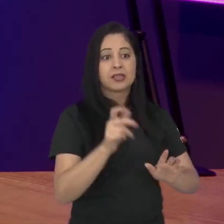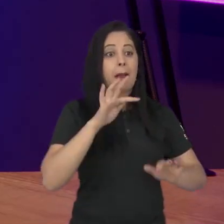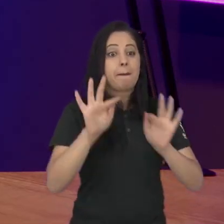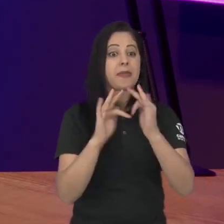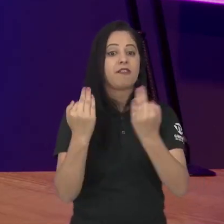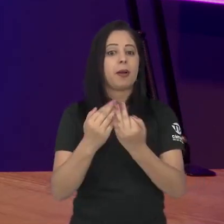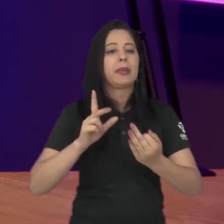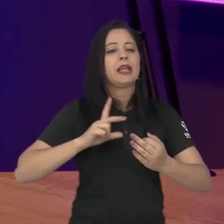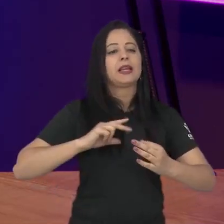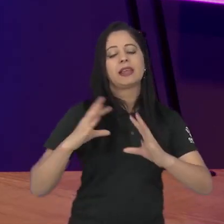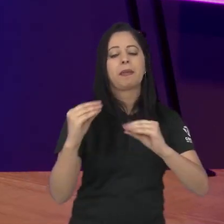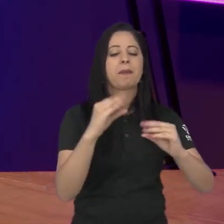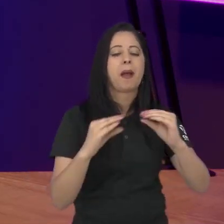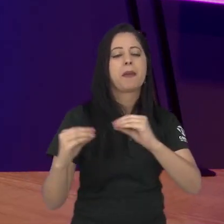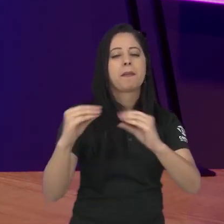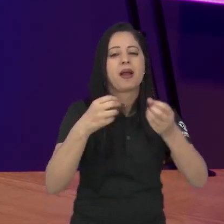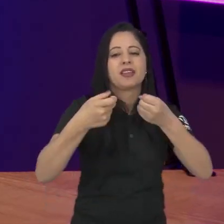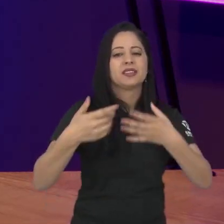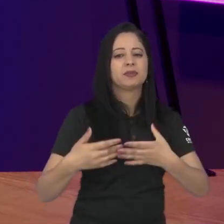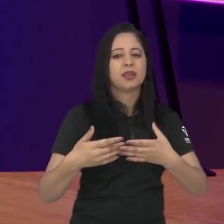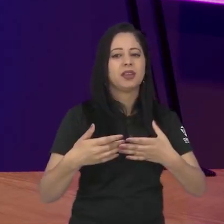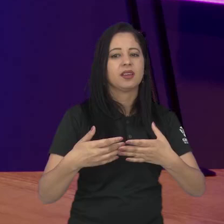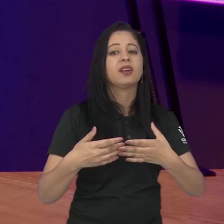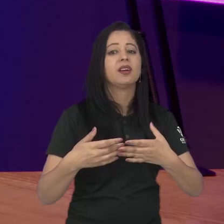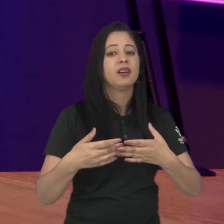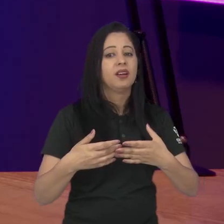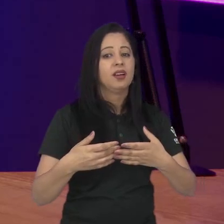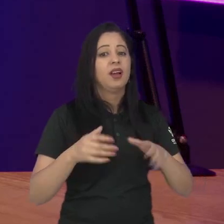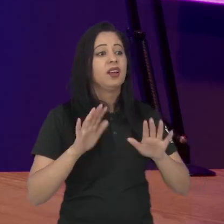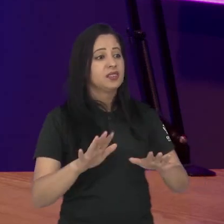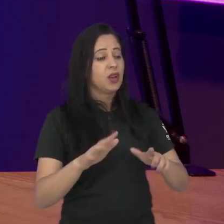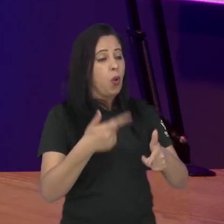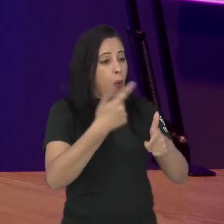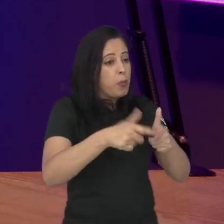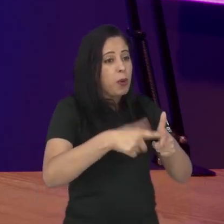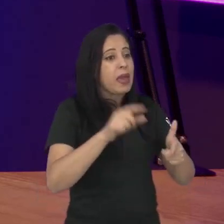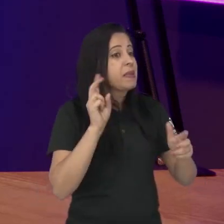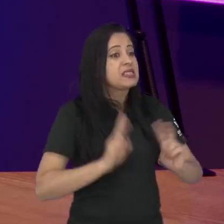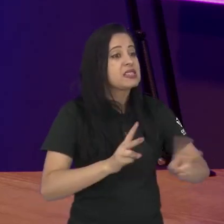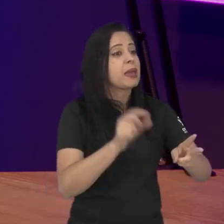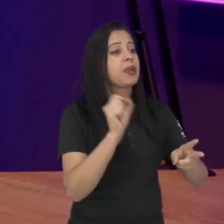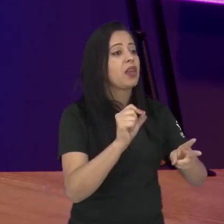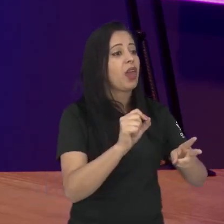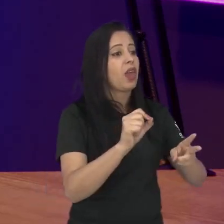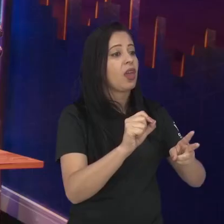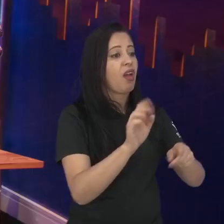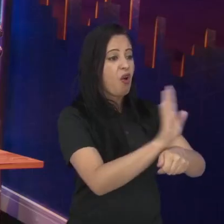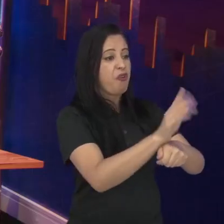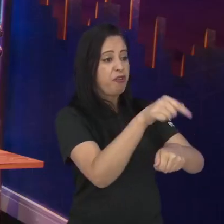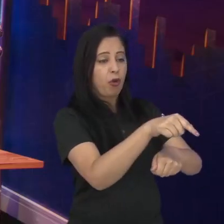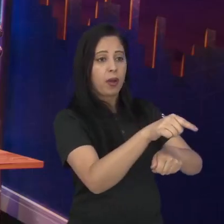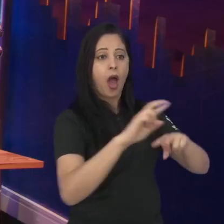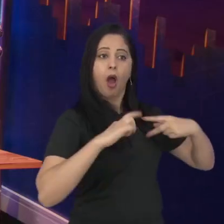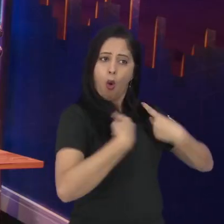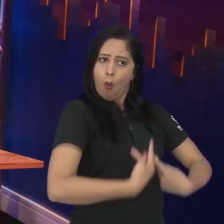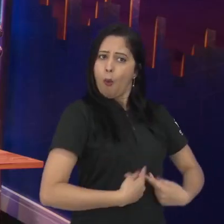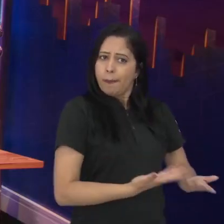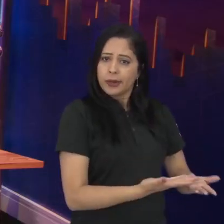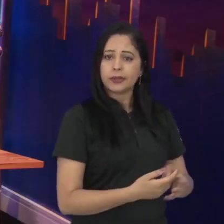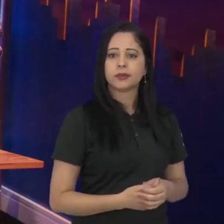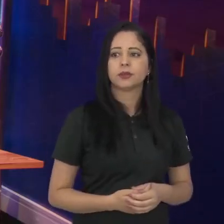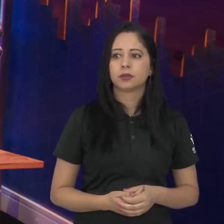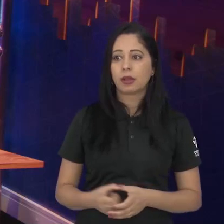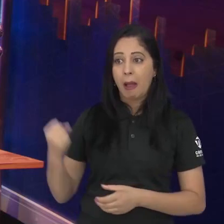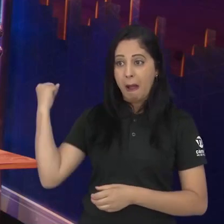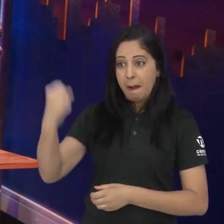certa temporada, um certo episódio, eles não são mais um problema. O problema são os seres humanos. E matar zumbi, inclusive,